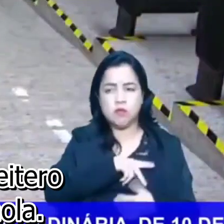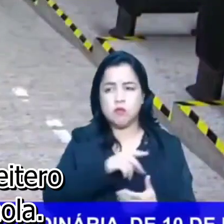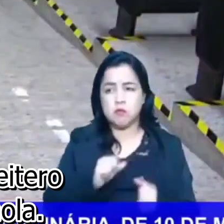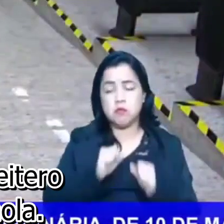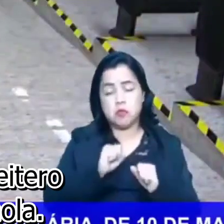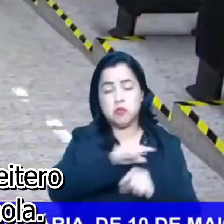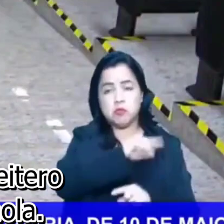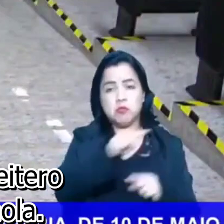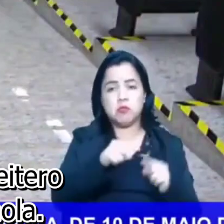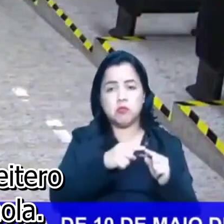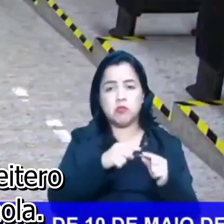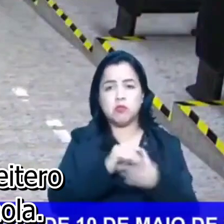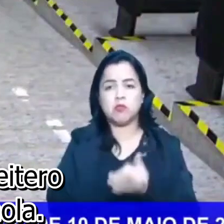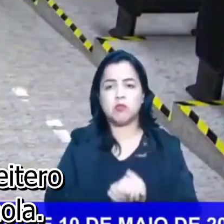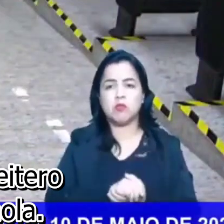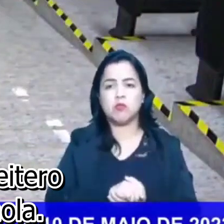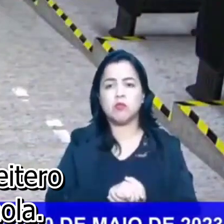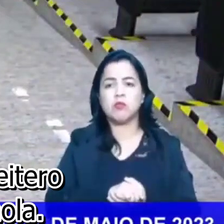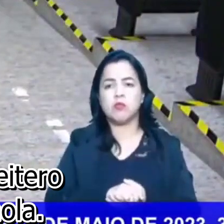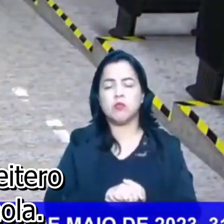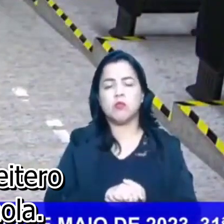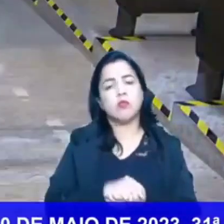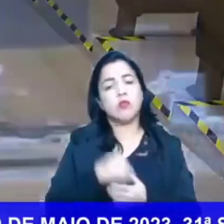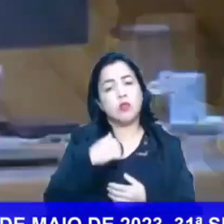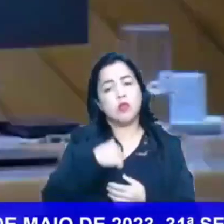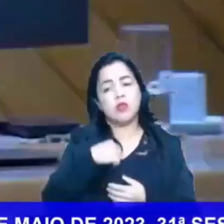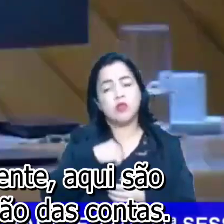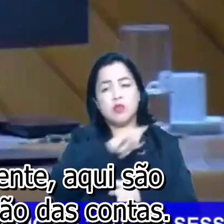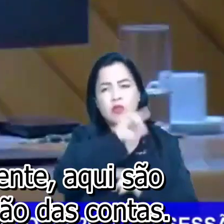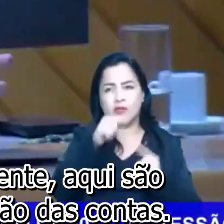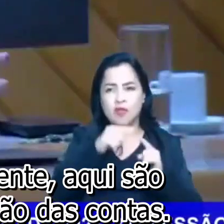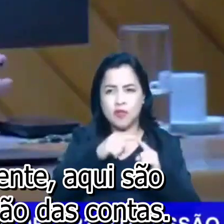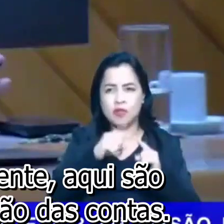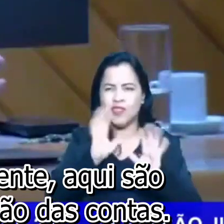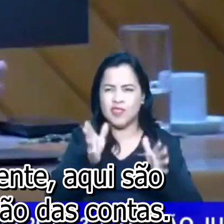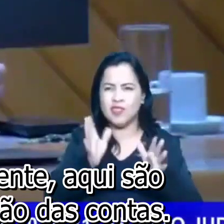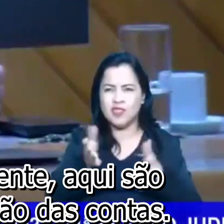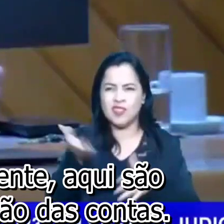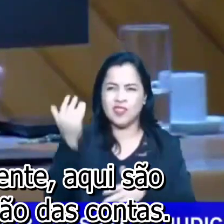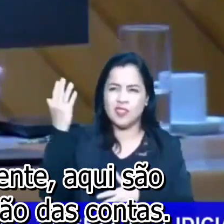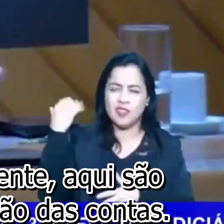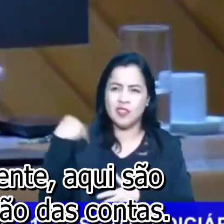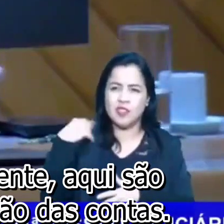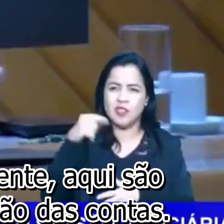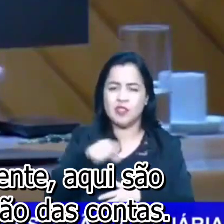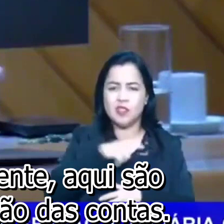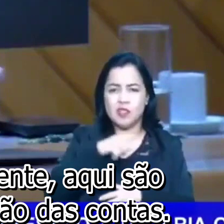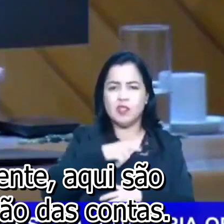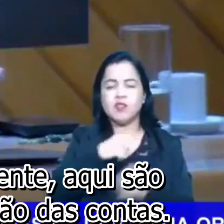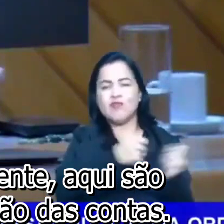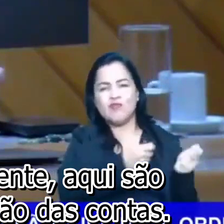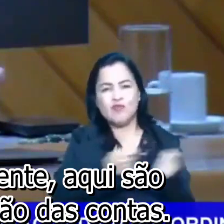prosseguir. Reitero o parecer, senhor presidente. Reiterado, Paola. Bom, semelhante ao caso que eu julguei anteriormente, aqui são